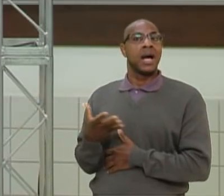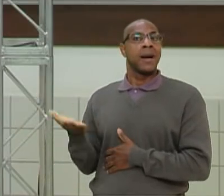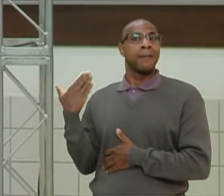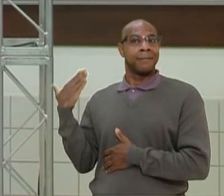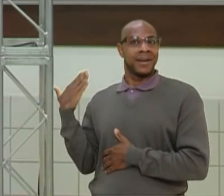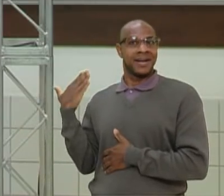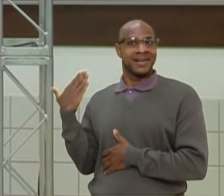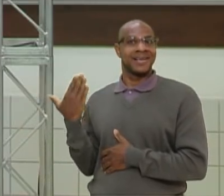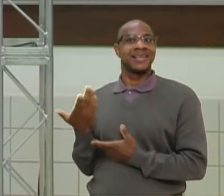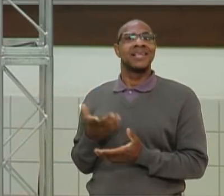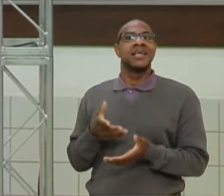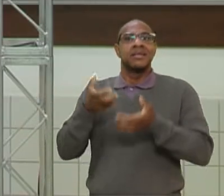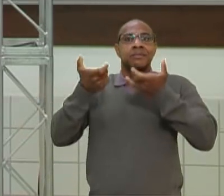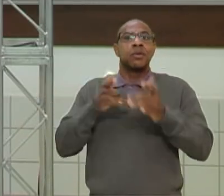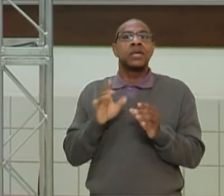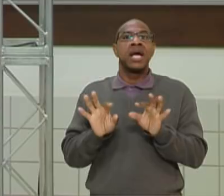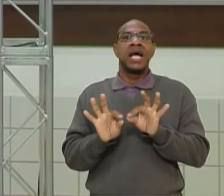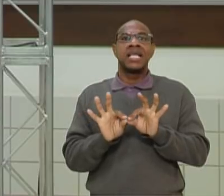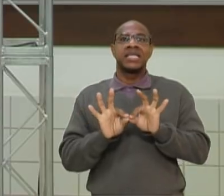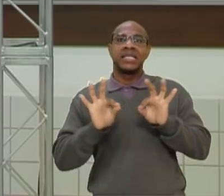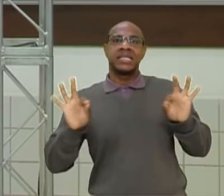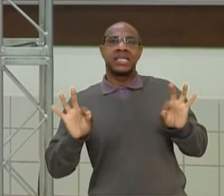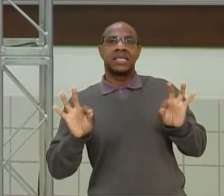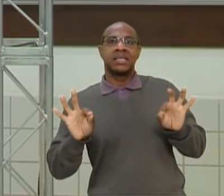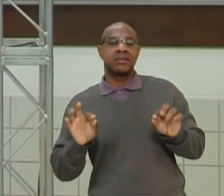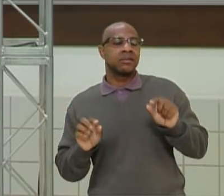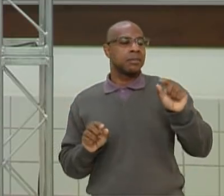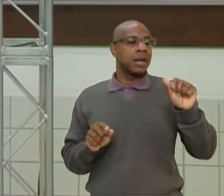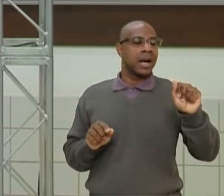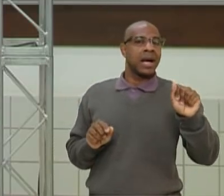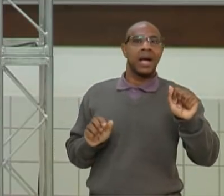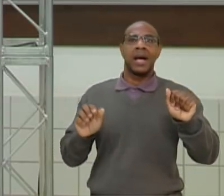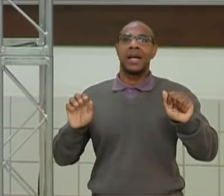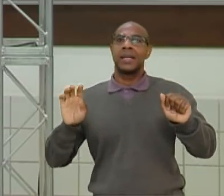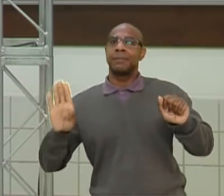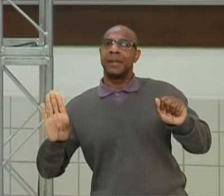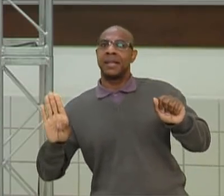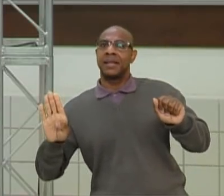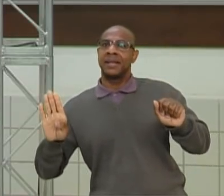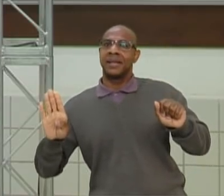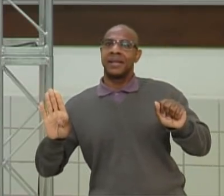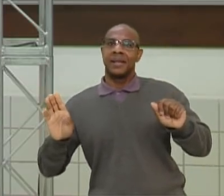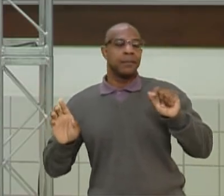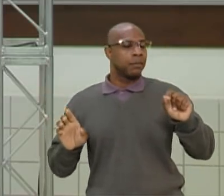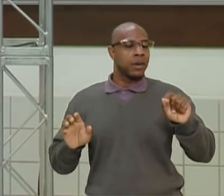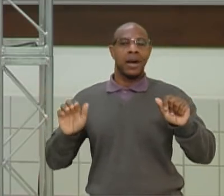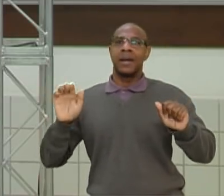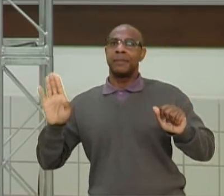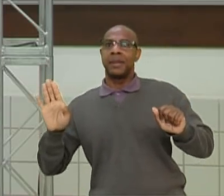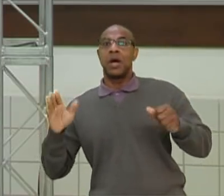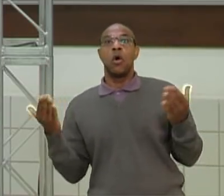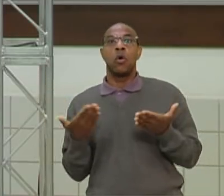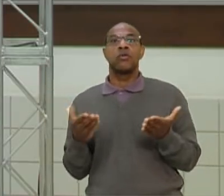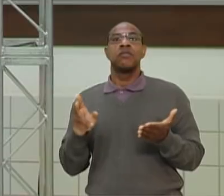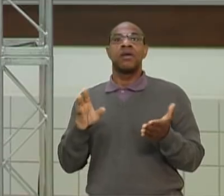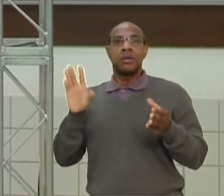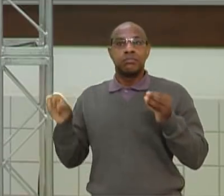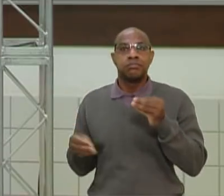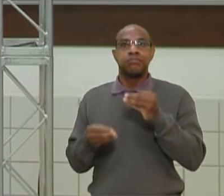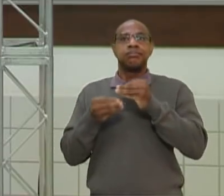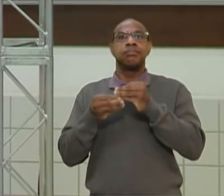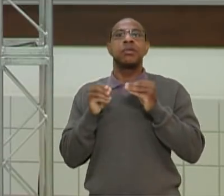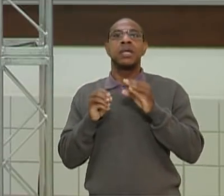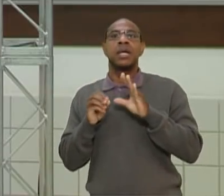a distância de 2 pontos, relembramos lá, e a gente vai usar este conceito hoje. Hoje a gente vai fazer junção